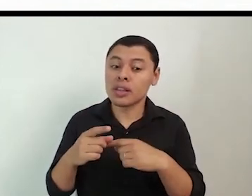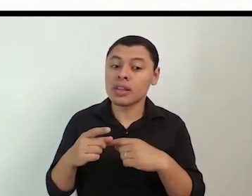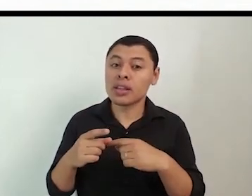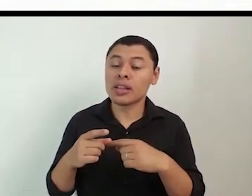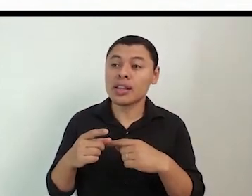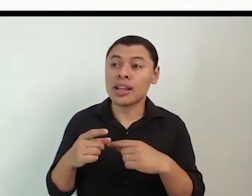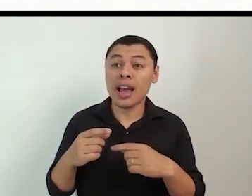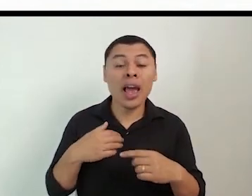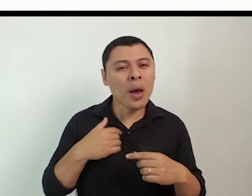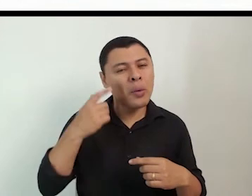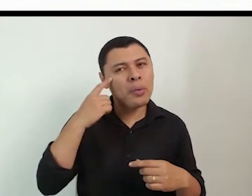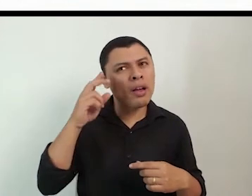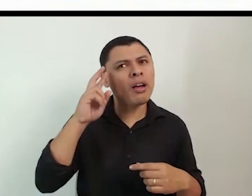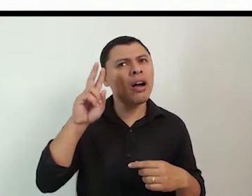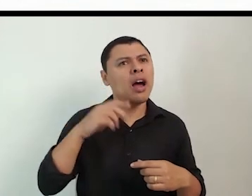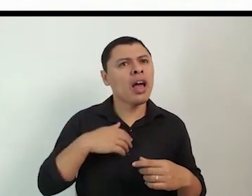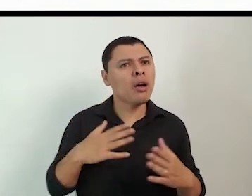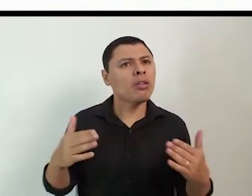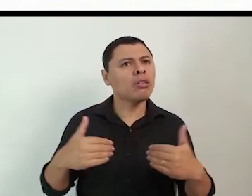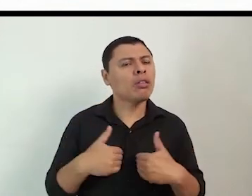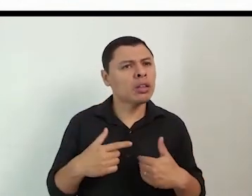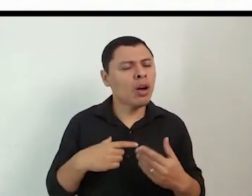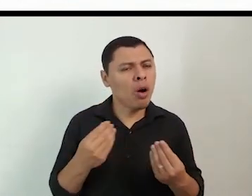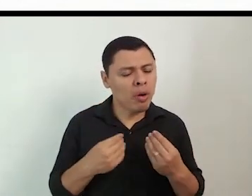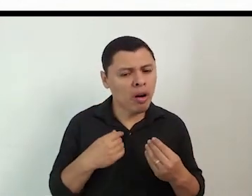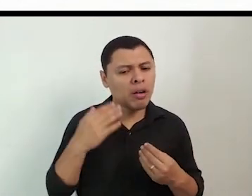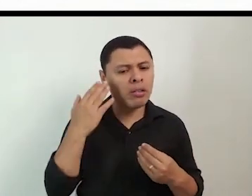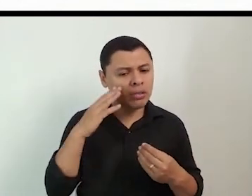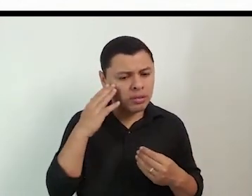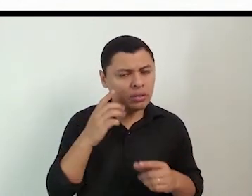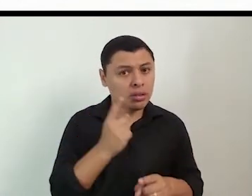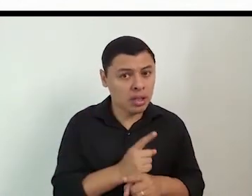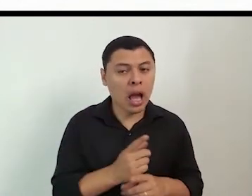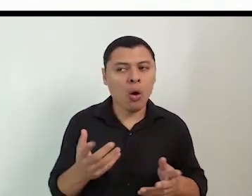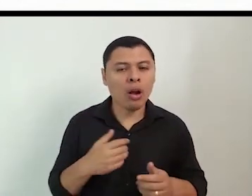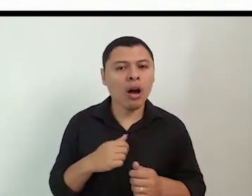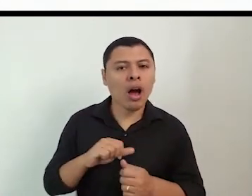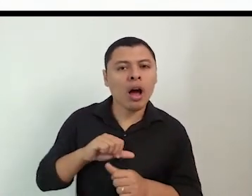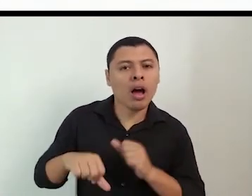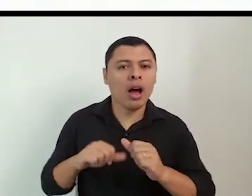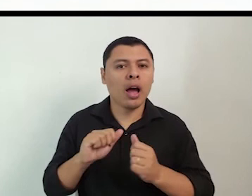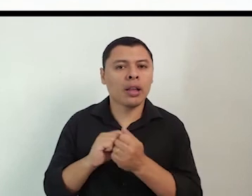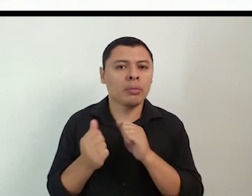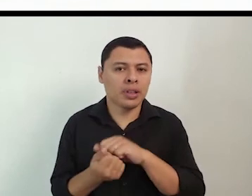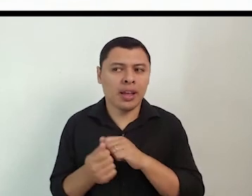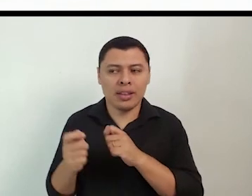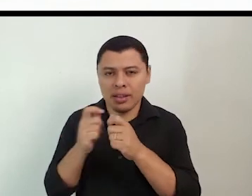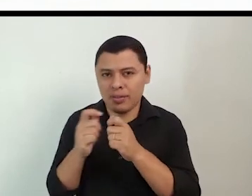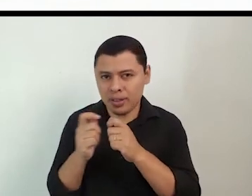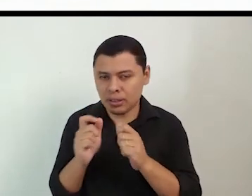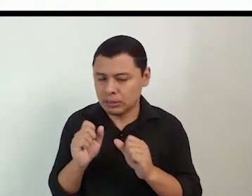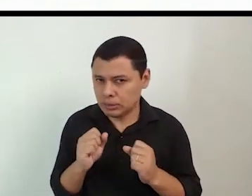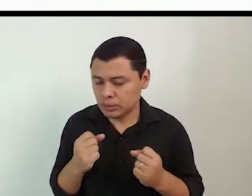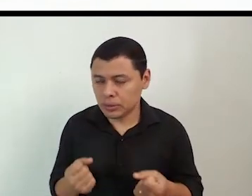mais fáceis para mim, porque hoje eu tenho uma noção muito melhor de quais são as minhas habilidades, né?